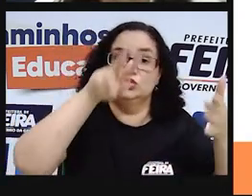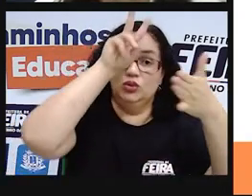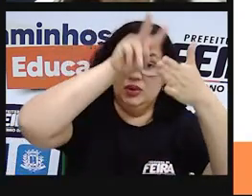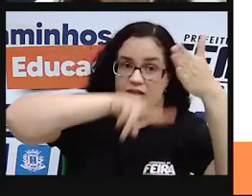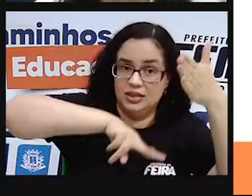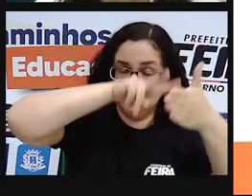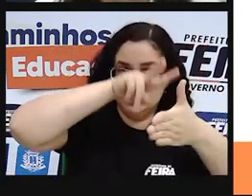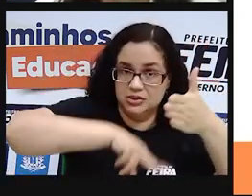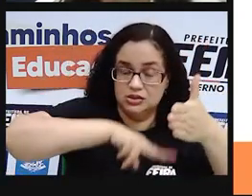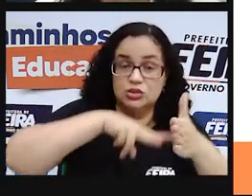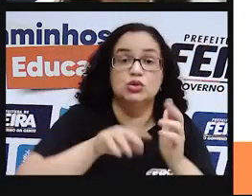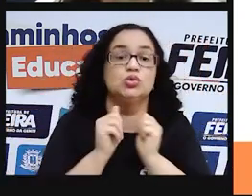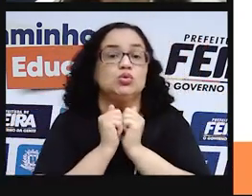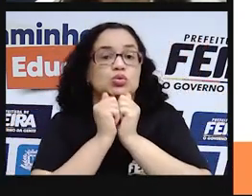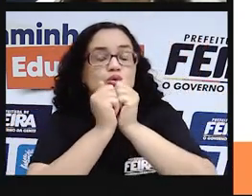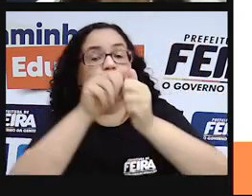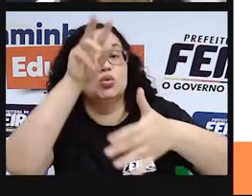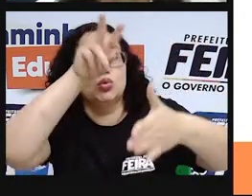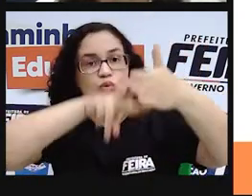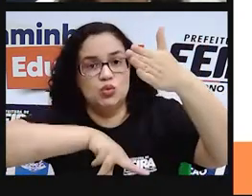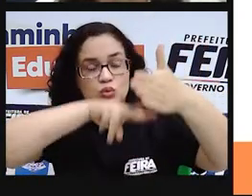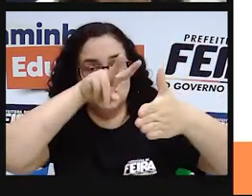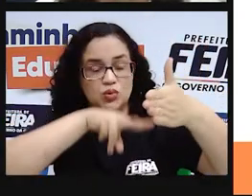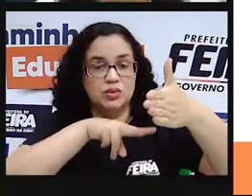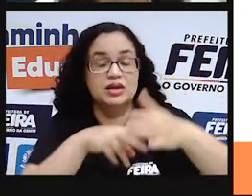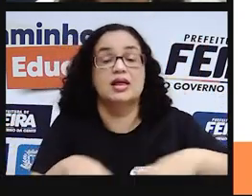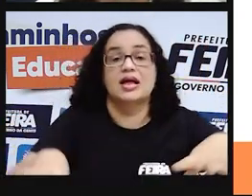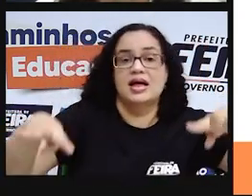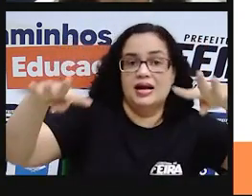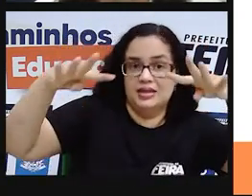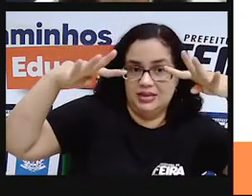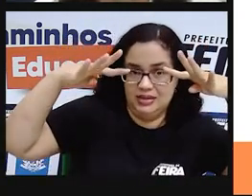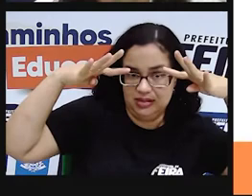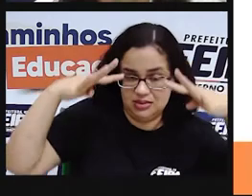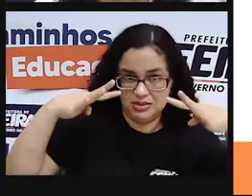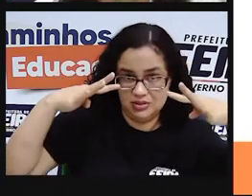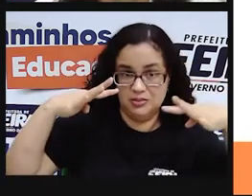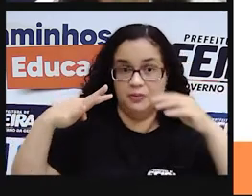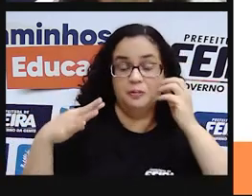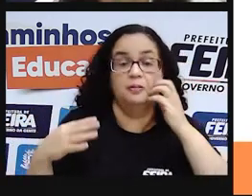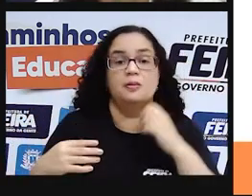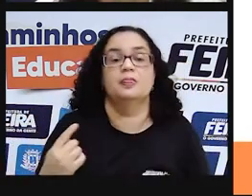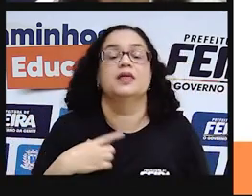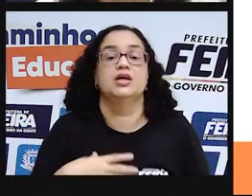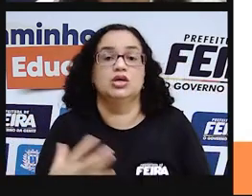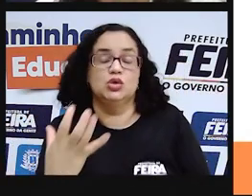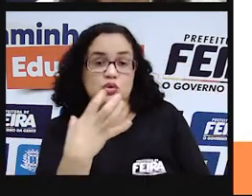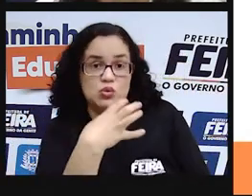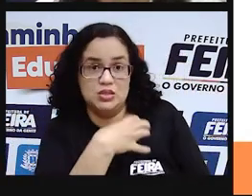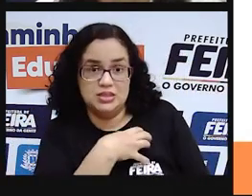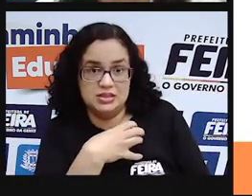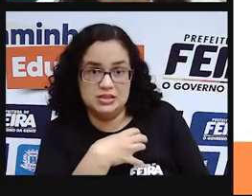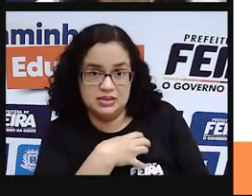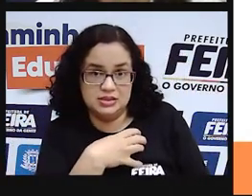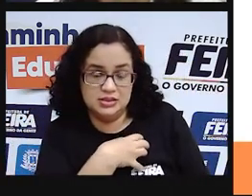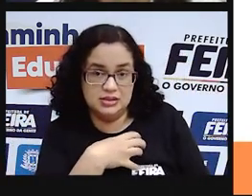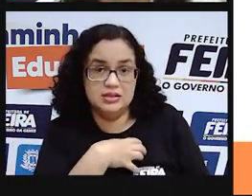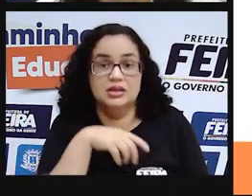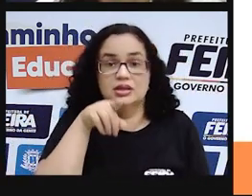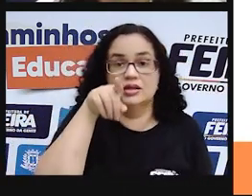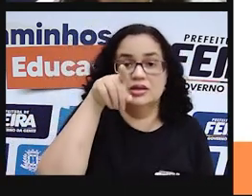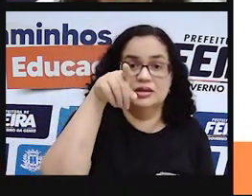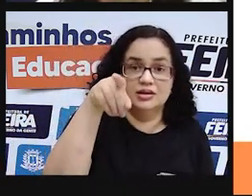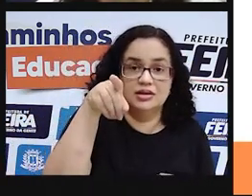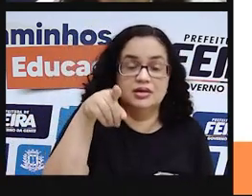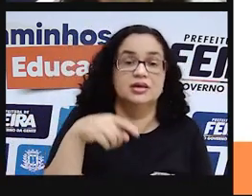e aí vocês a compõem a leitura junto comigo para a gente prestar atenção aí em todo o sentimento né que Carlos Drummond de